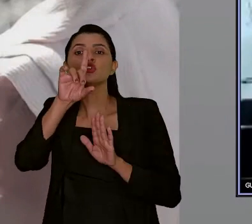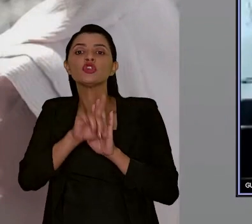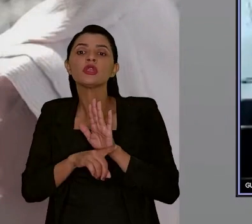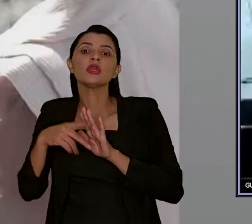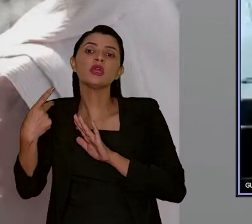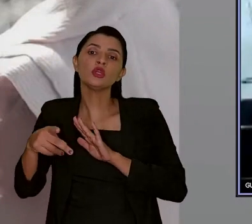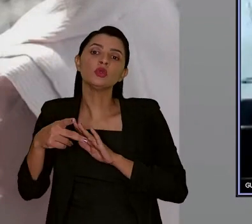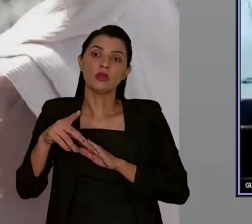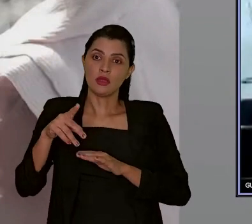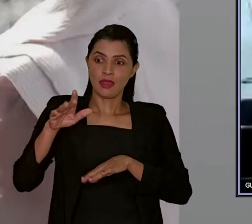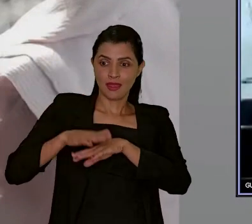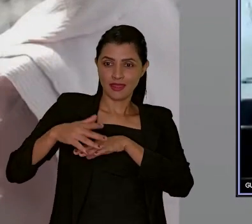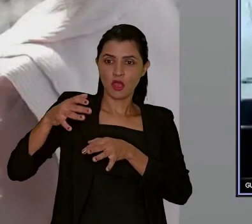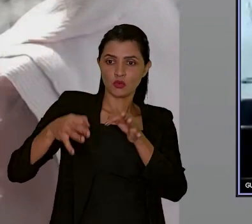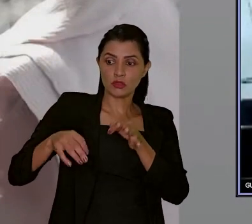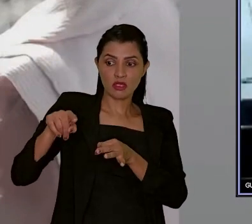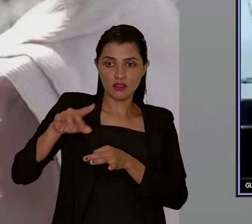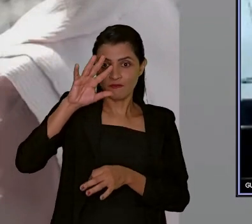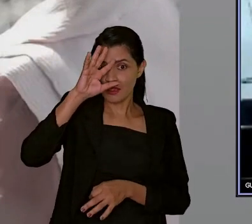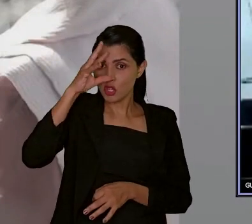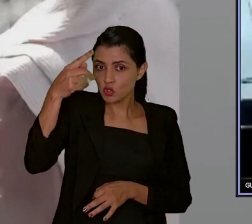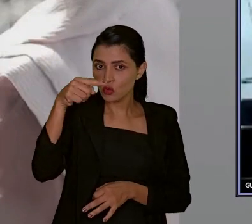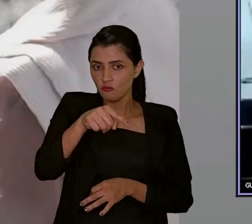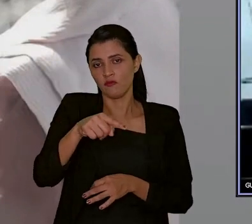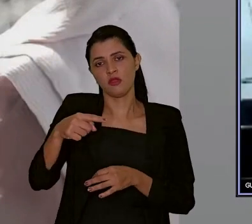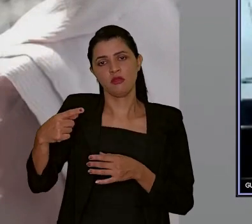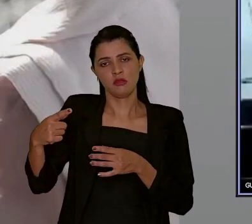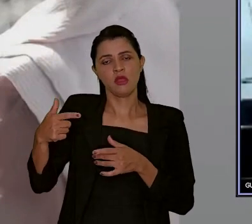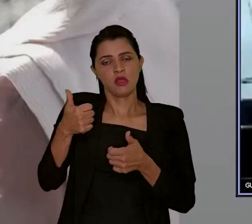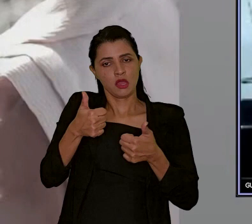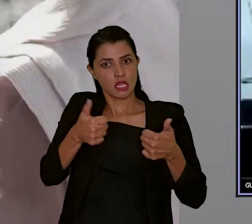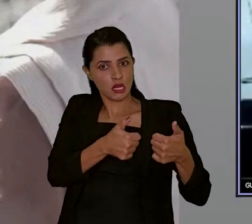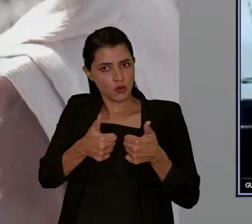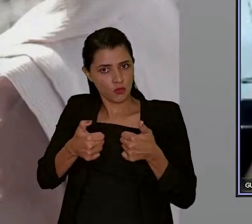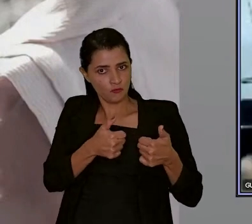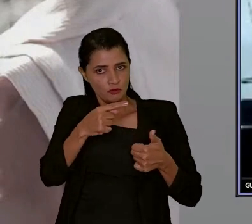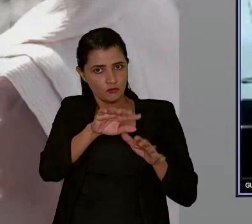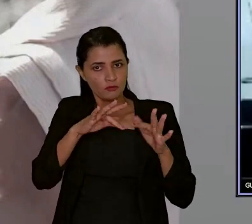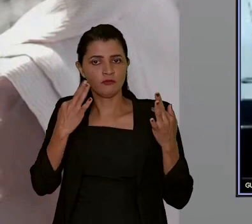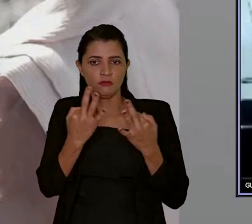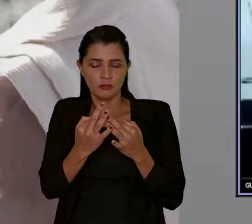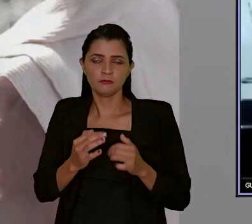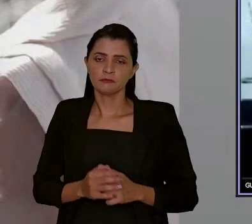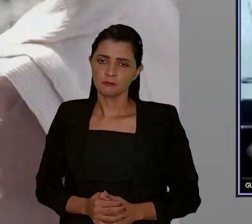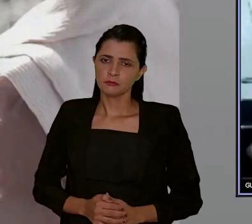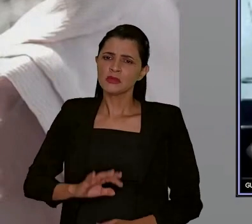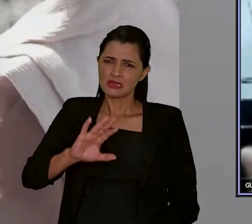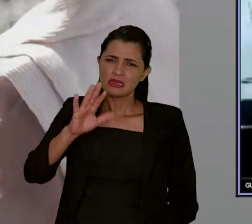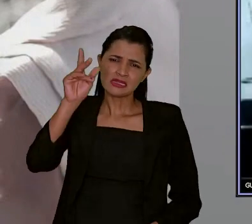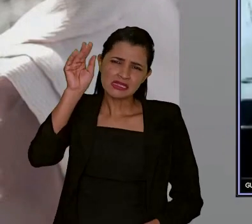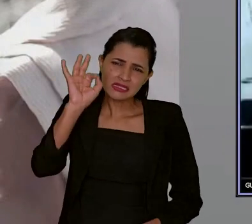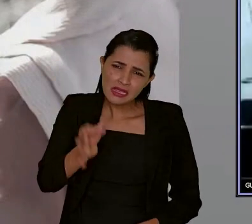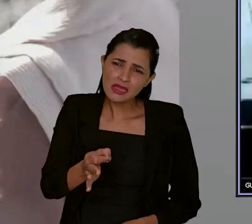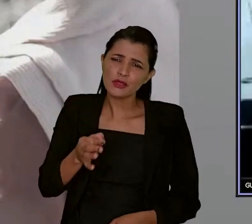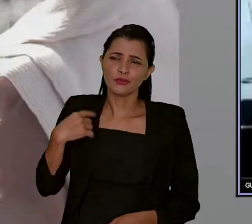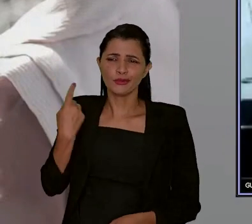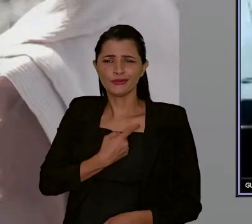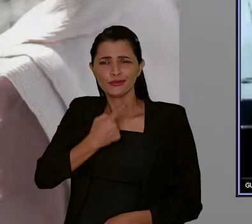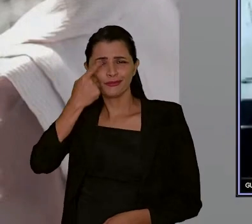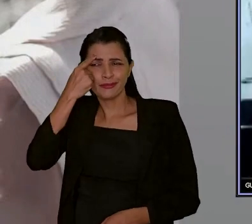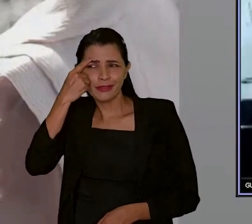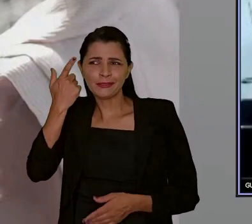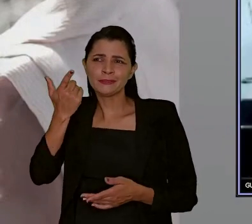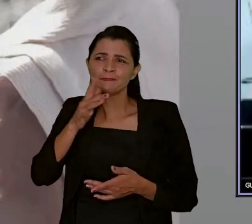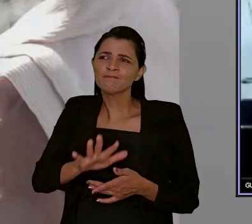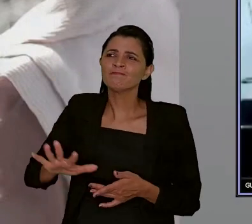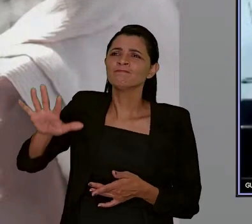daquele conflito. É evidente que nós sabemos que, por mais que a gente pense no plano mais abstrato e